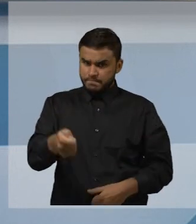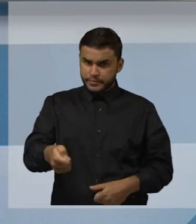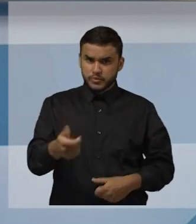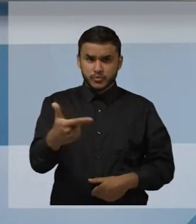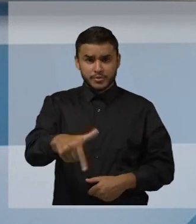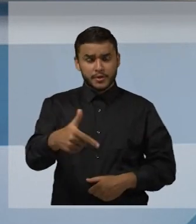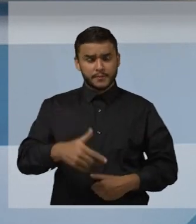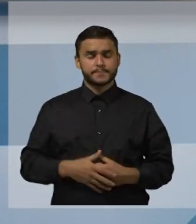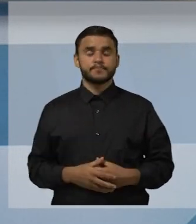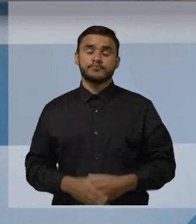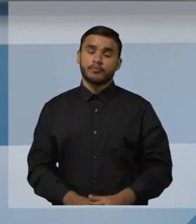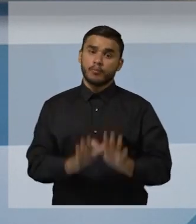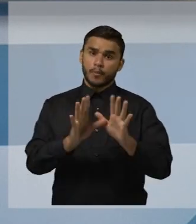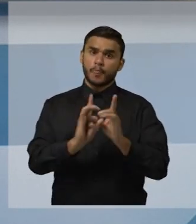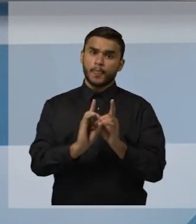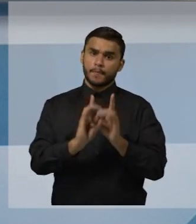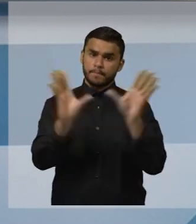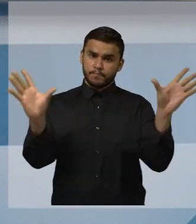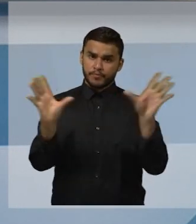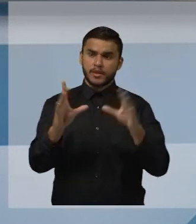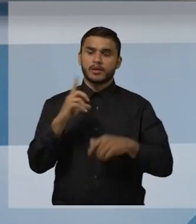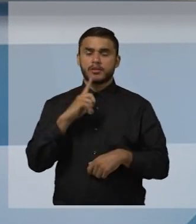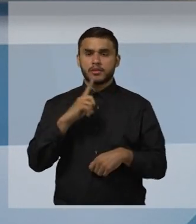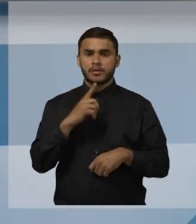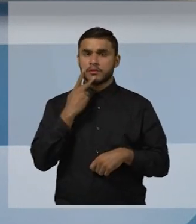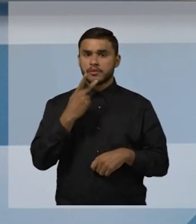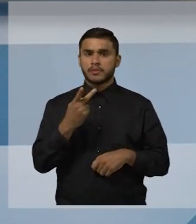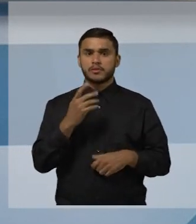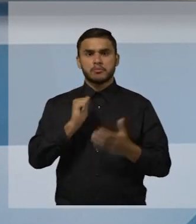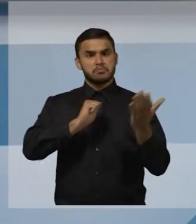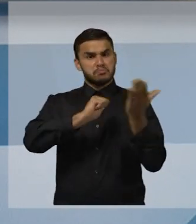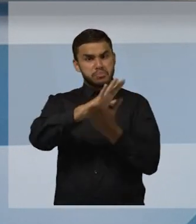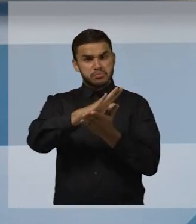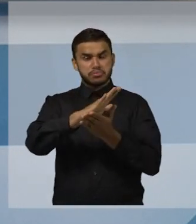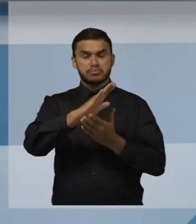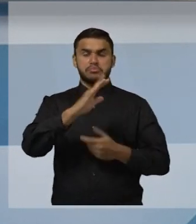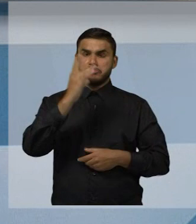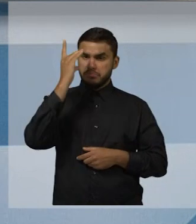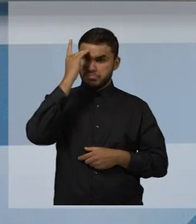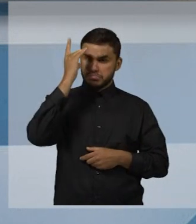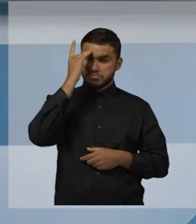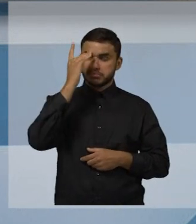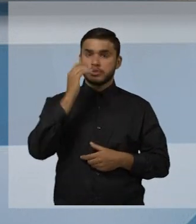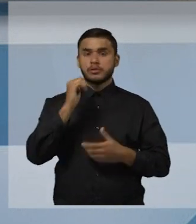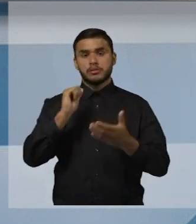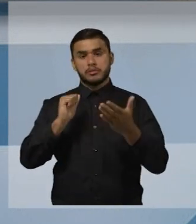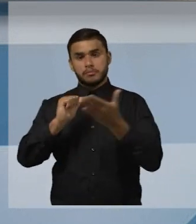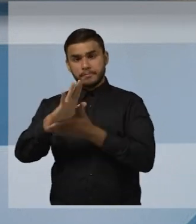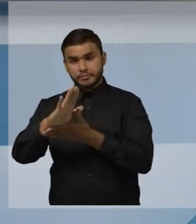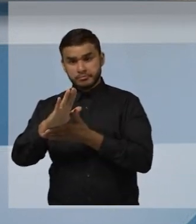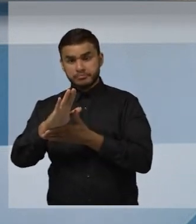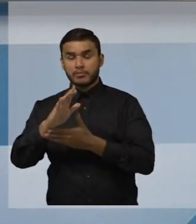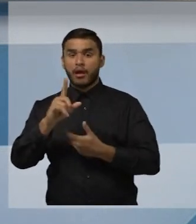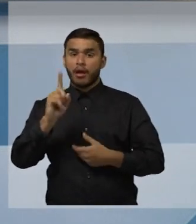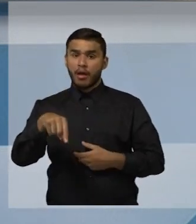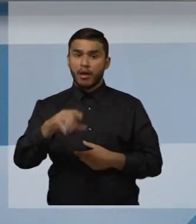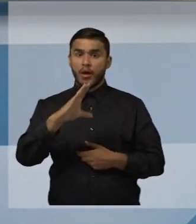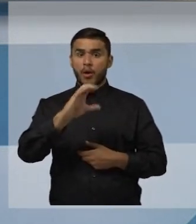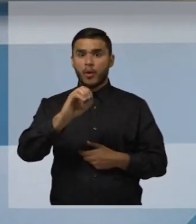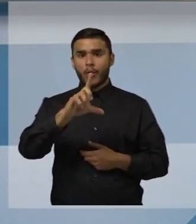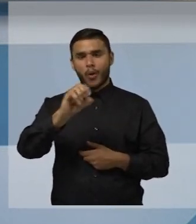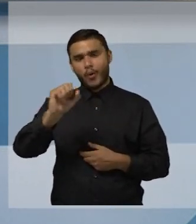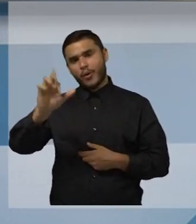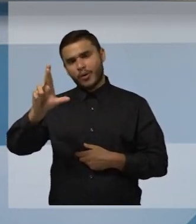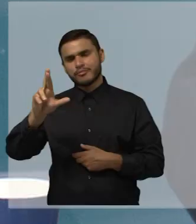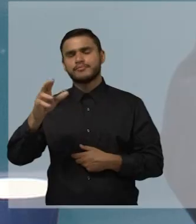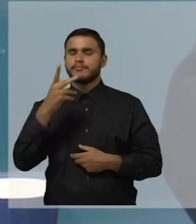sinais de vitalidade com os 2 últimos impeachment, né? Mas ela é sempre vulnerável a essas crises